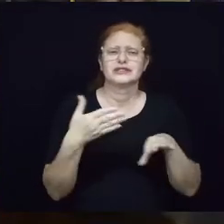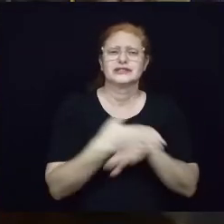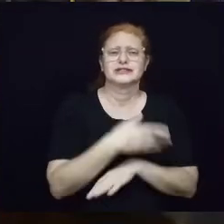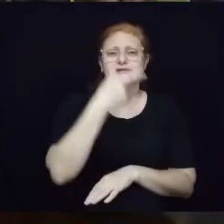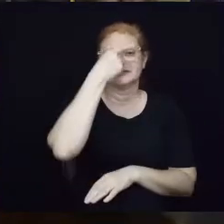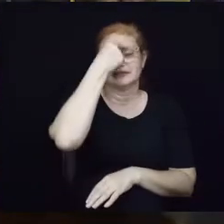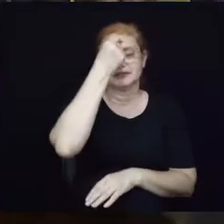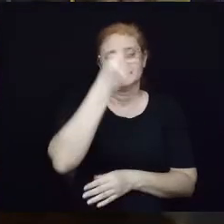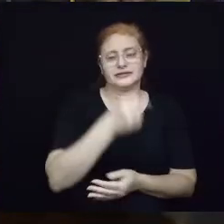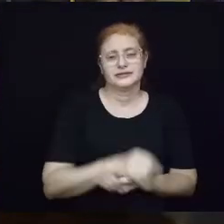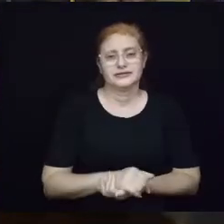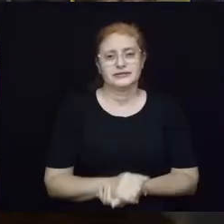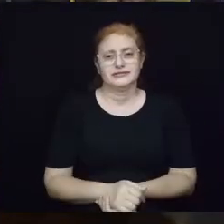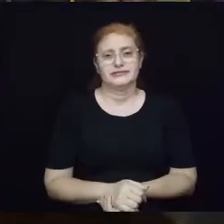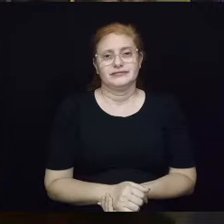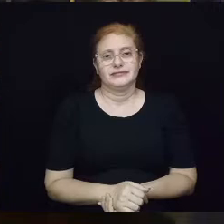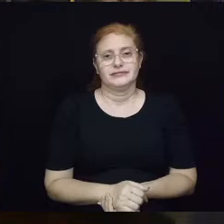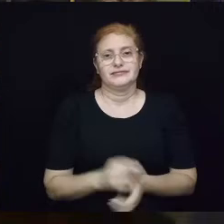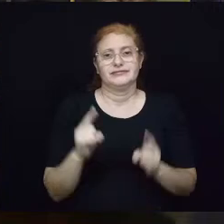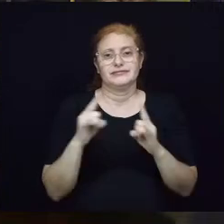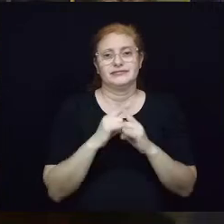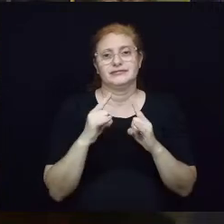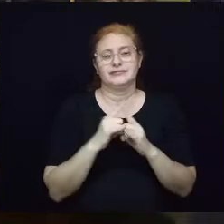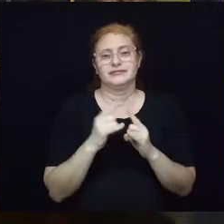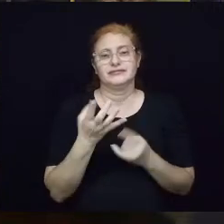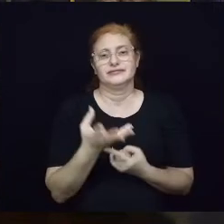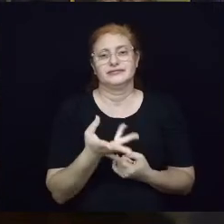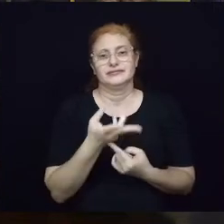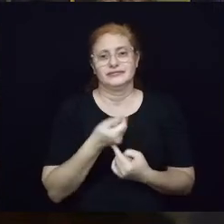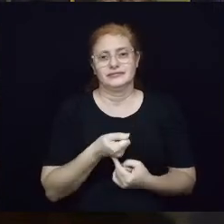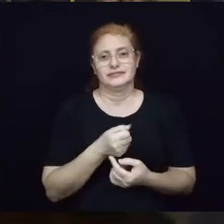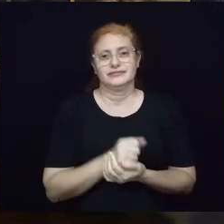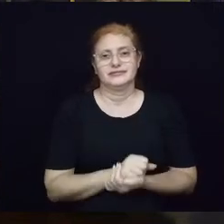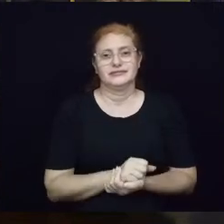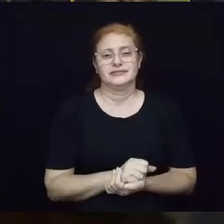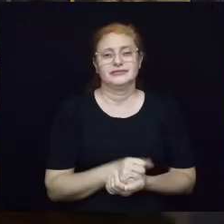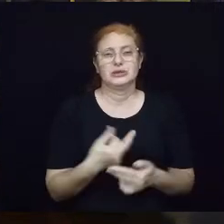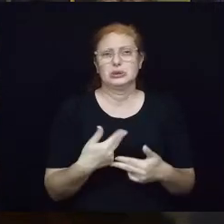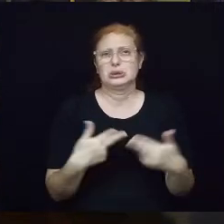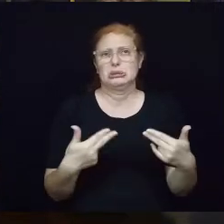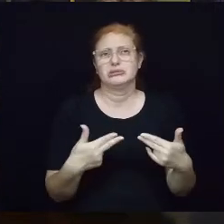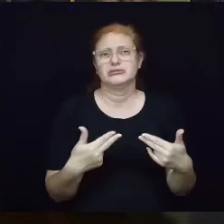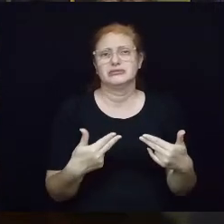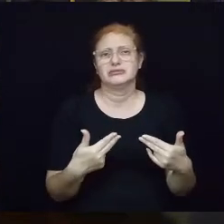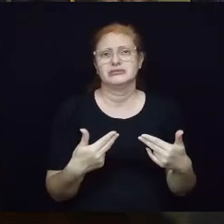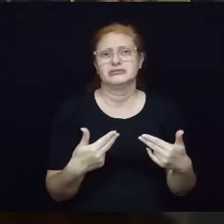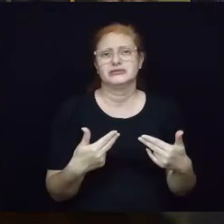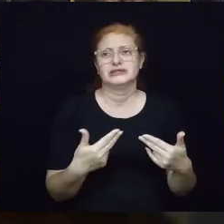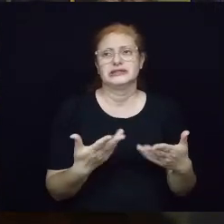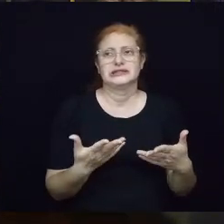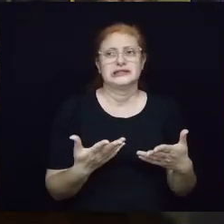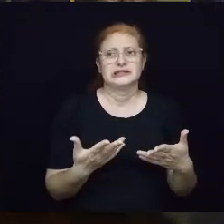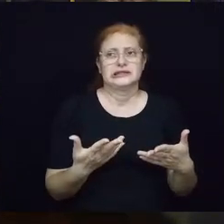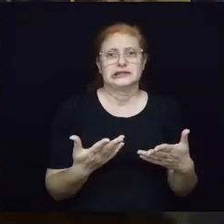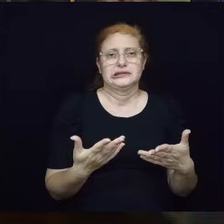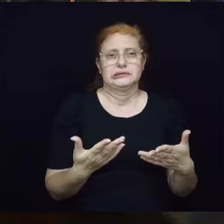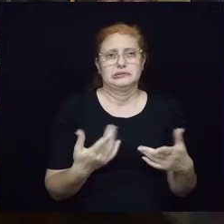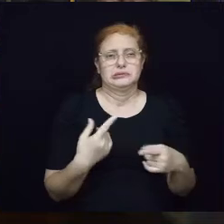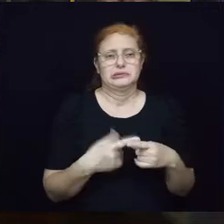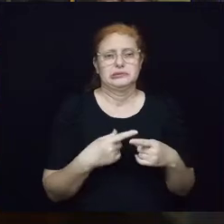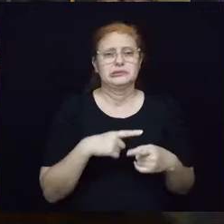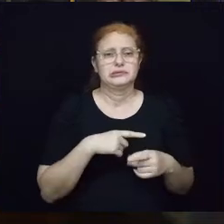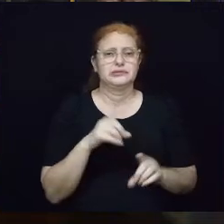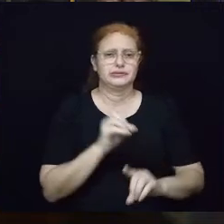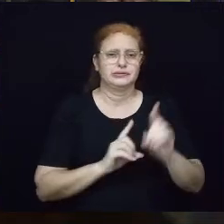na universidade, no Instituto de Artes, Mauro? Isso foi uma coisa assim meio até por acaso, assim, porque eu